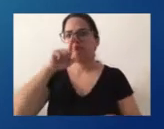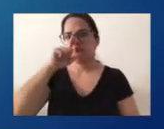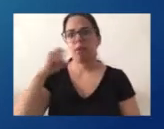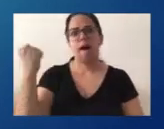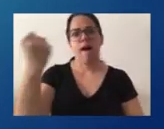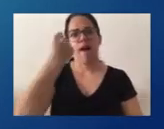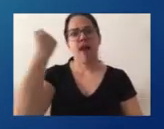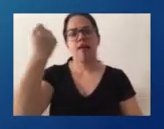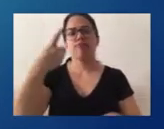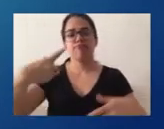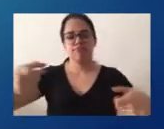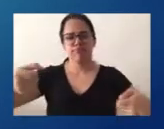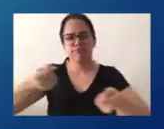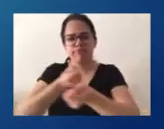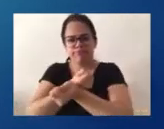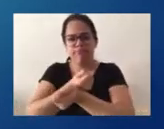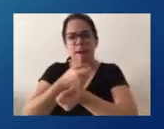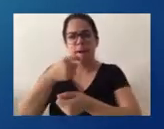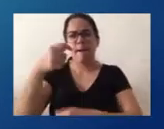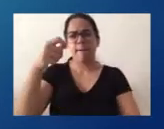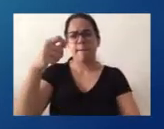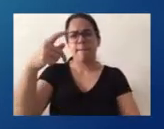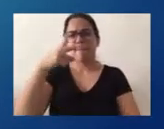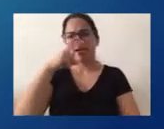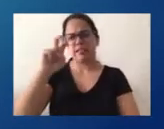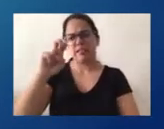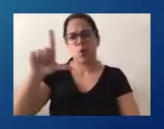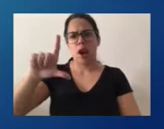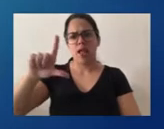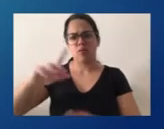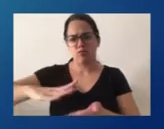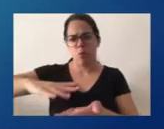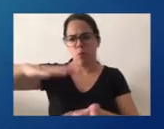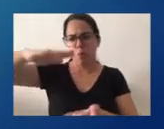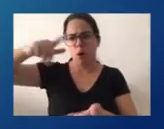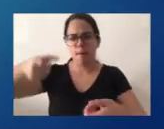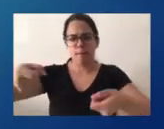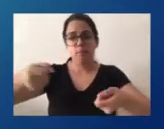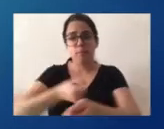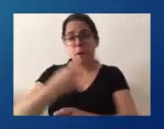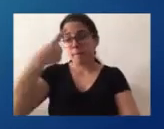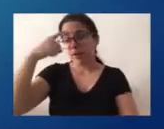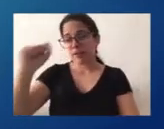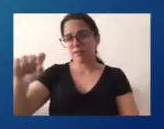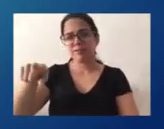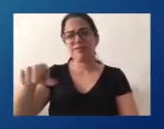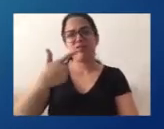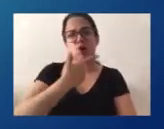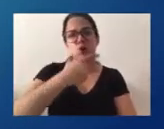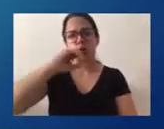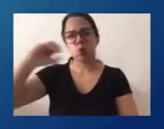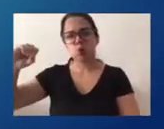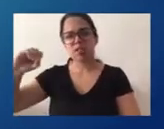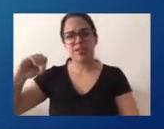resultados que são realmente, aterradores. Numa panela de pressão, basicamente, normalmente, aí panelas de 5 litros. Então, vocês imaginem